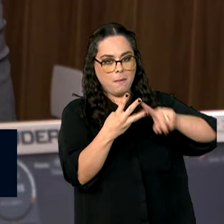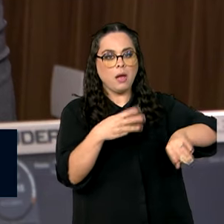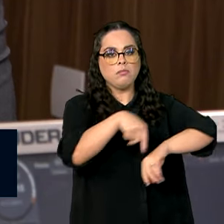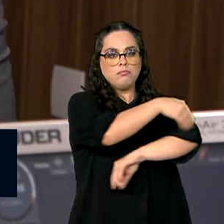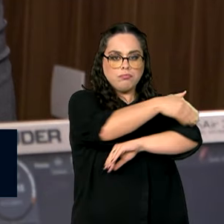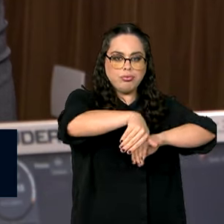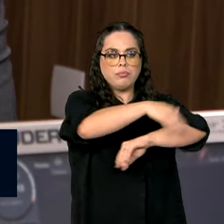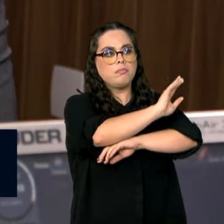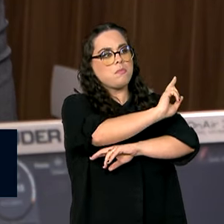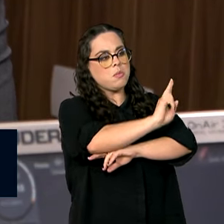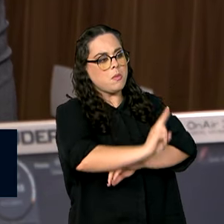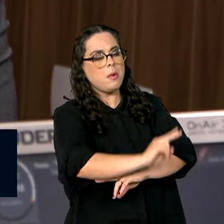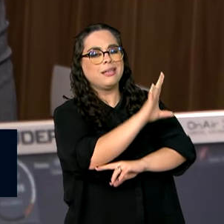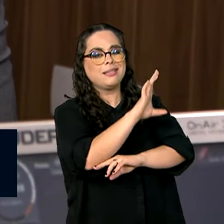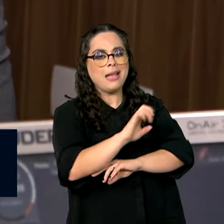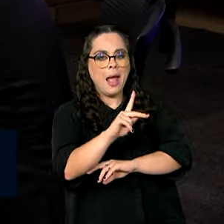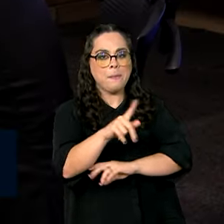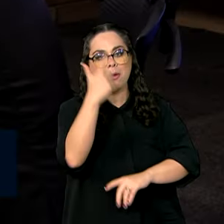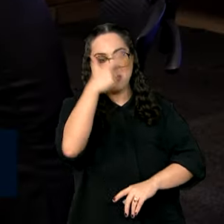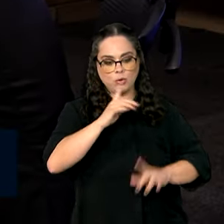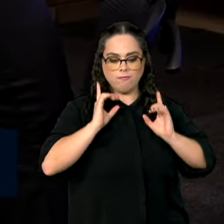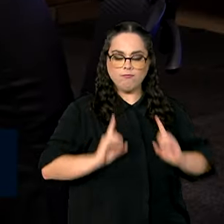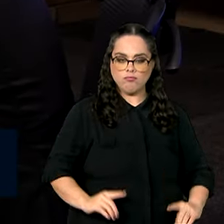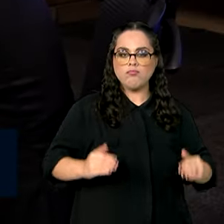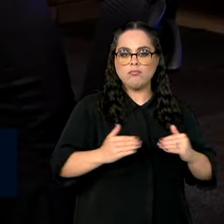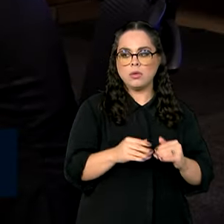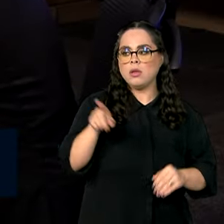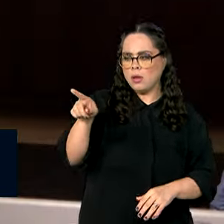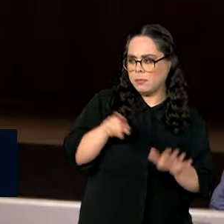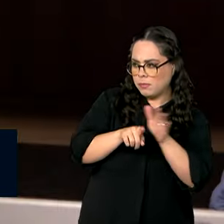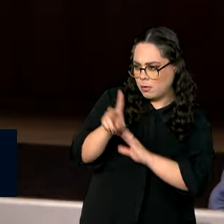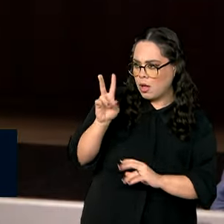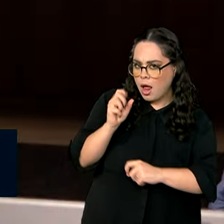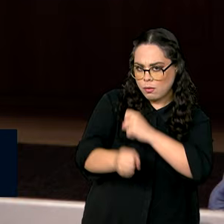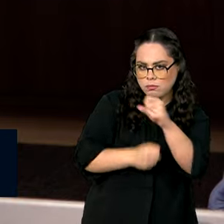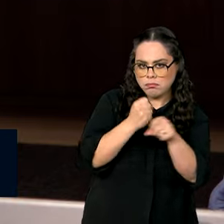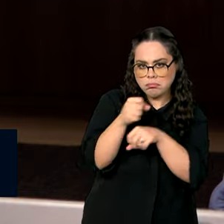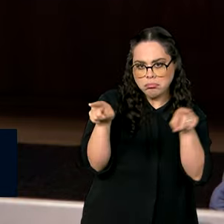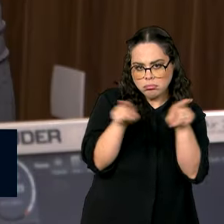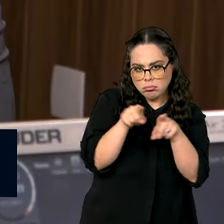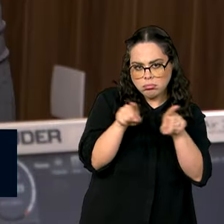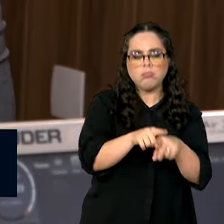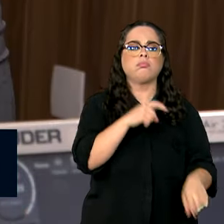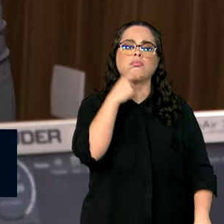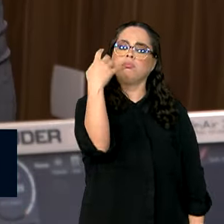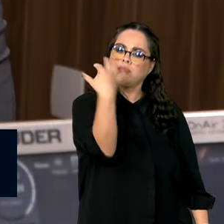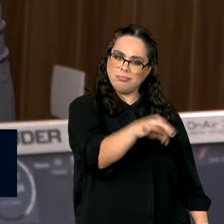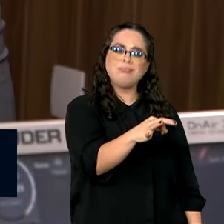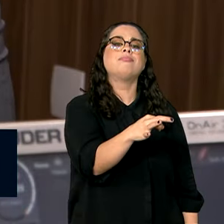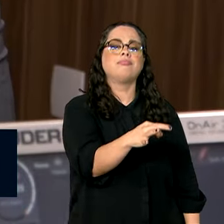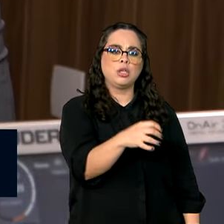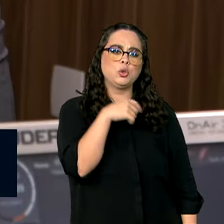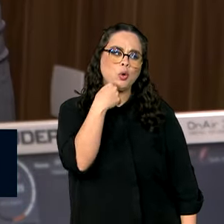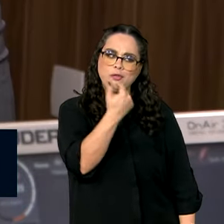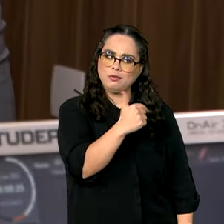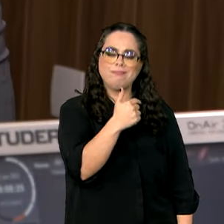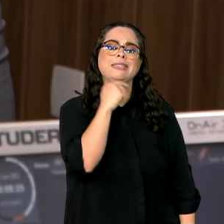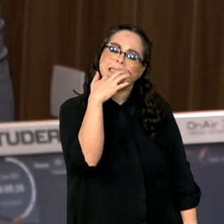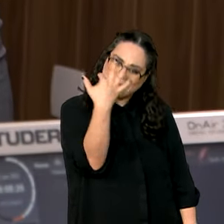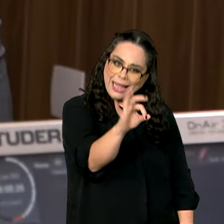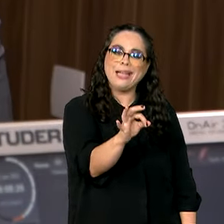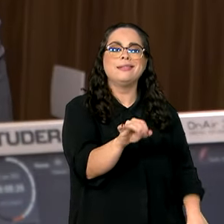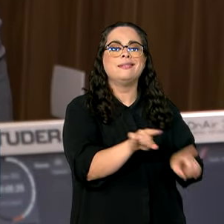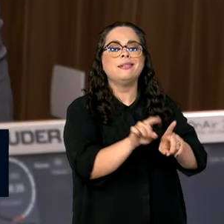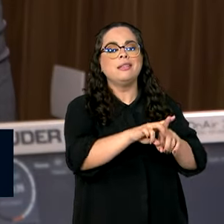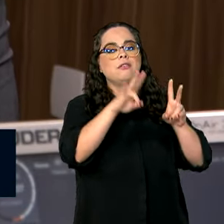Nascente para que as pessoas tenham dignidade e esse trabalho vai continuar no próximo ano sem dúvida nenhuma is é um trabalho que certa vai desse encontro nós vamos tirar